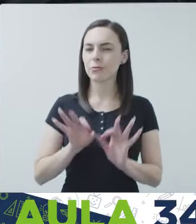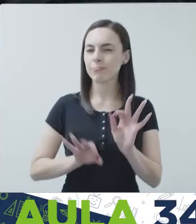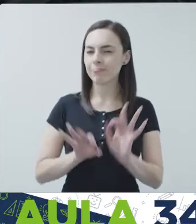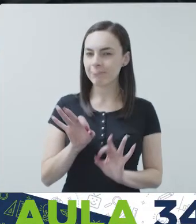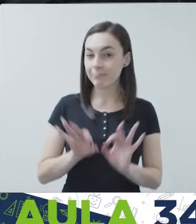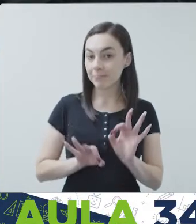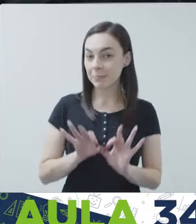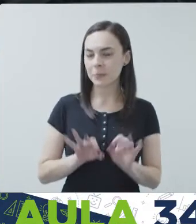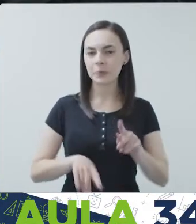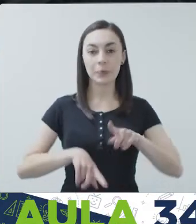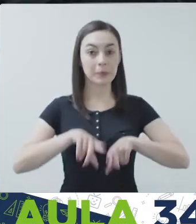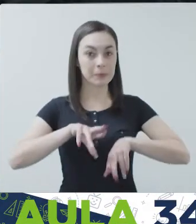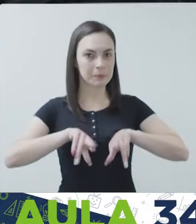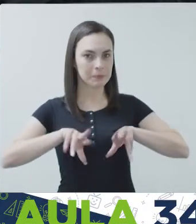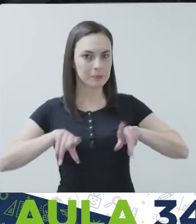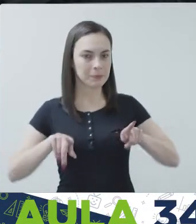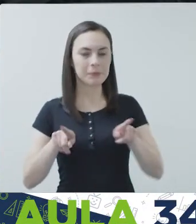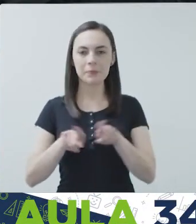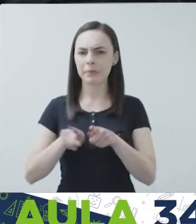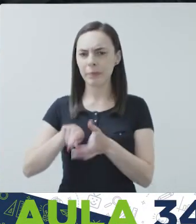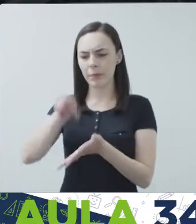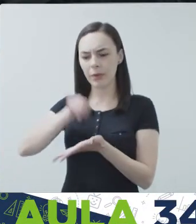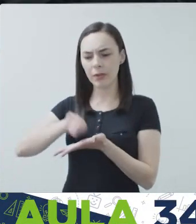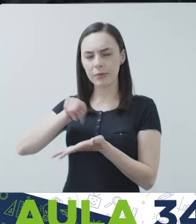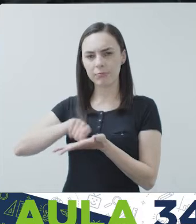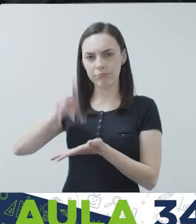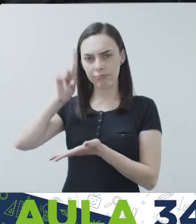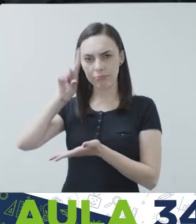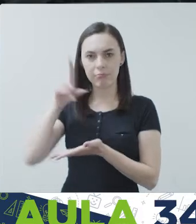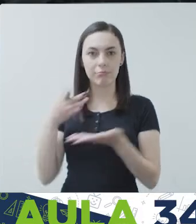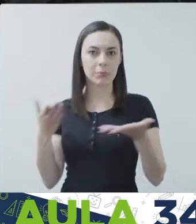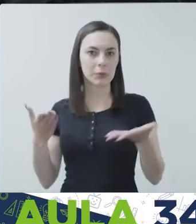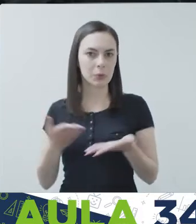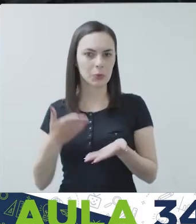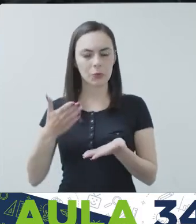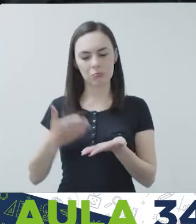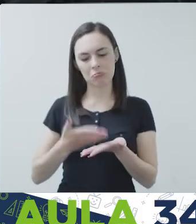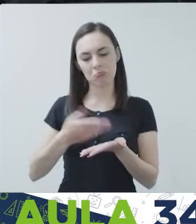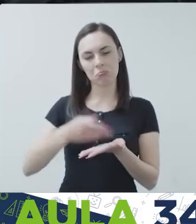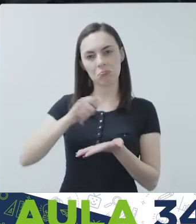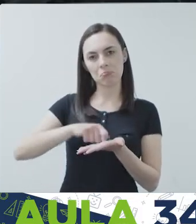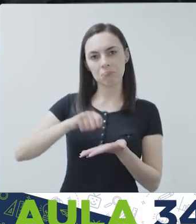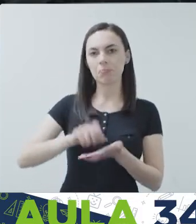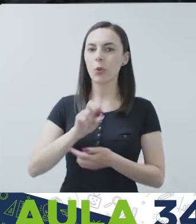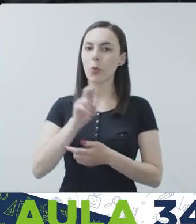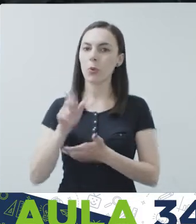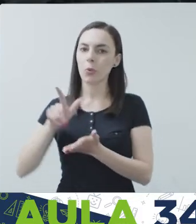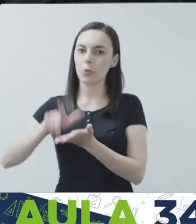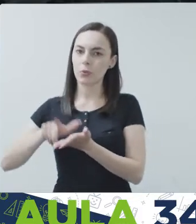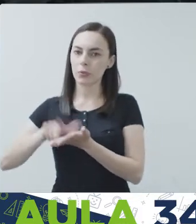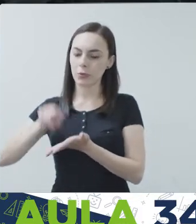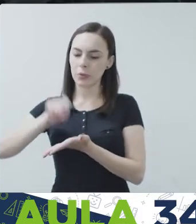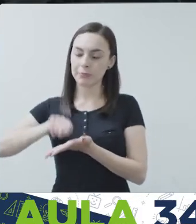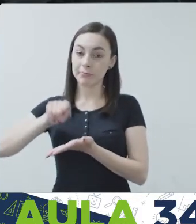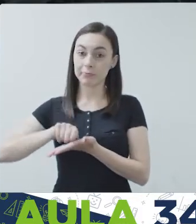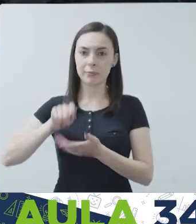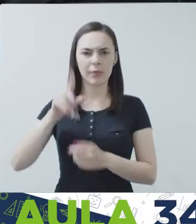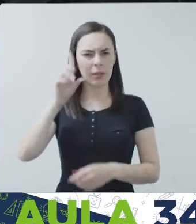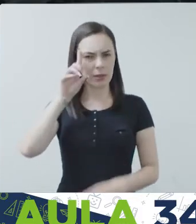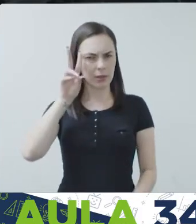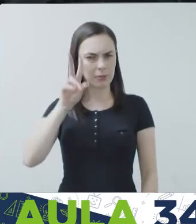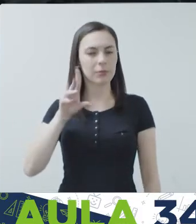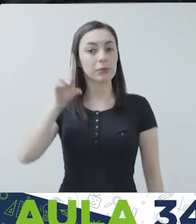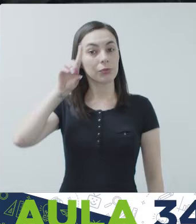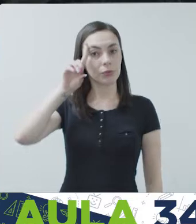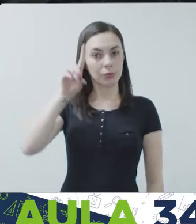organizado, os materiais e a data escrita no caderno ou na folha. O dia, o mês e